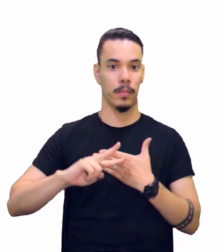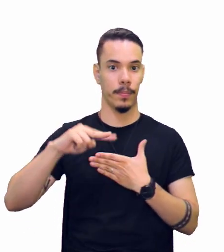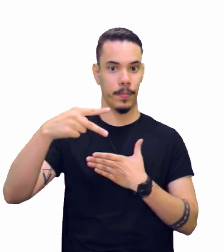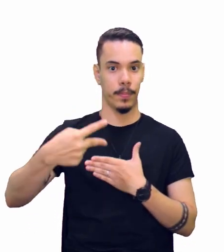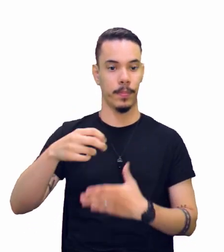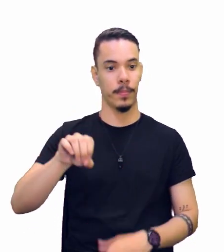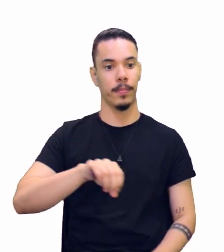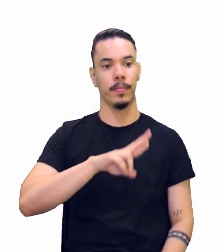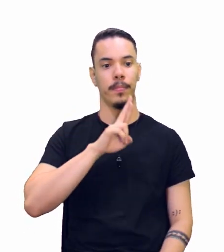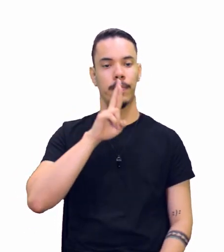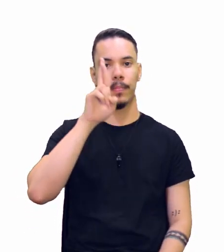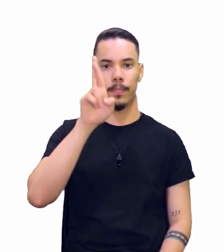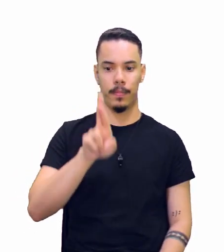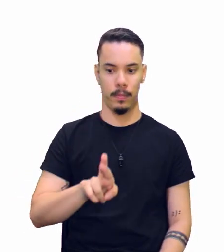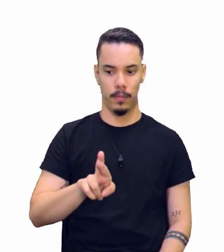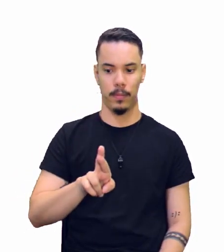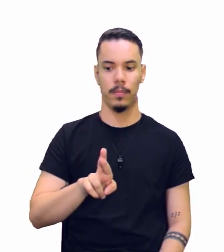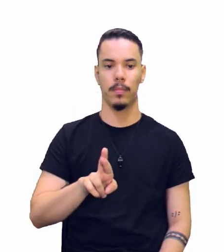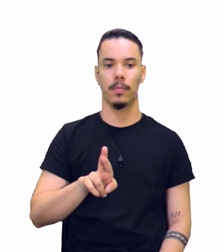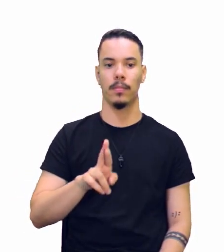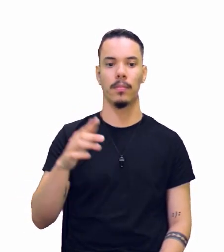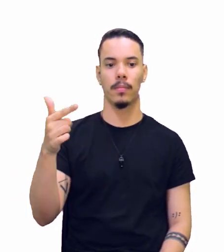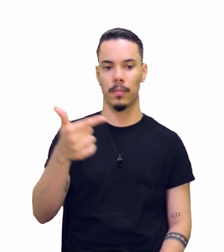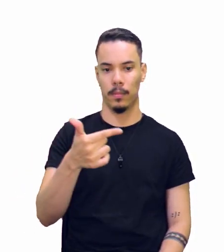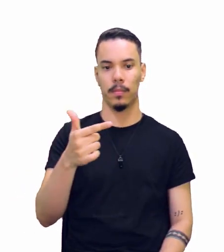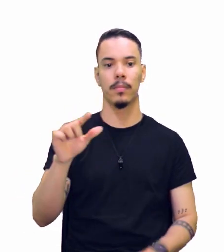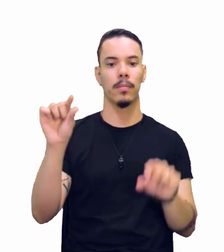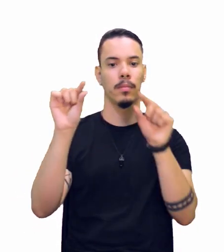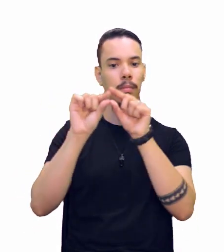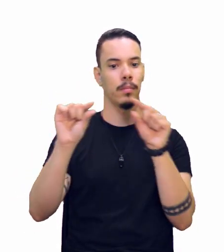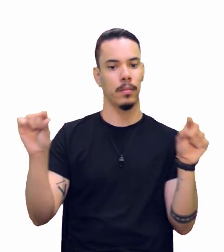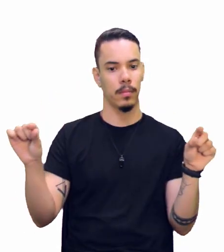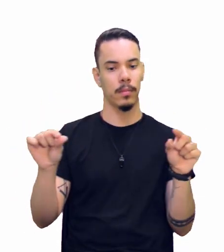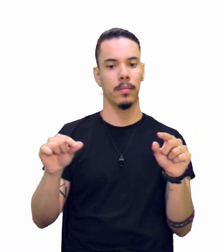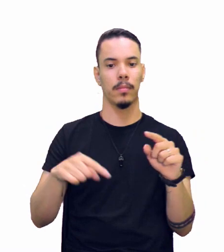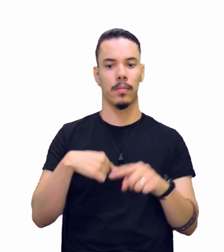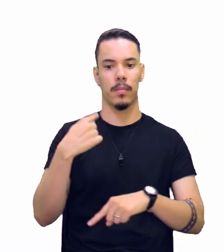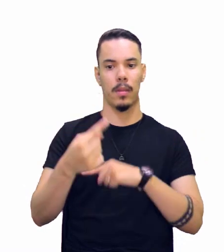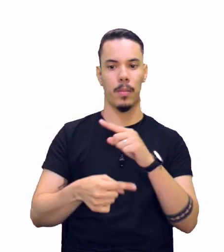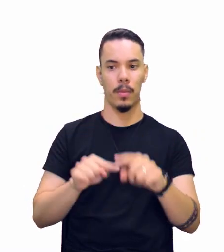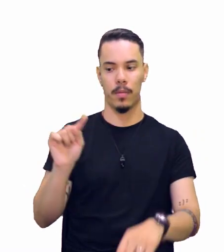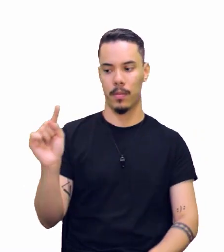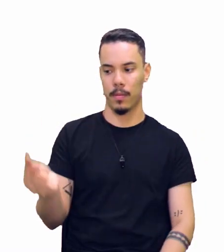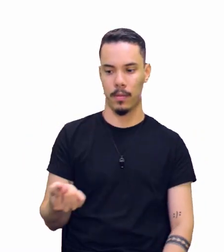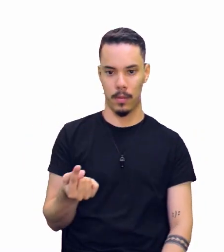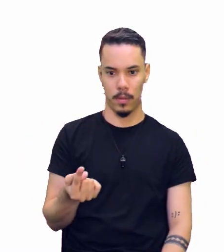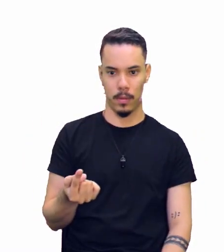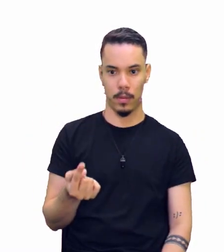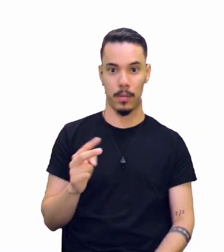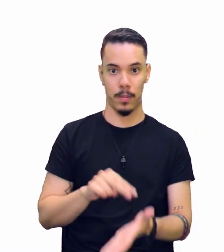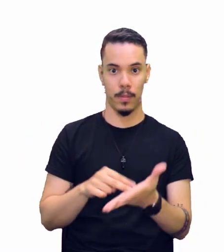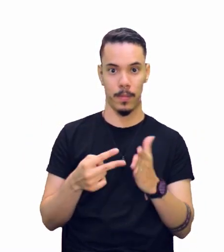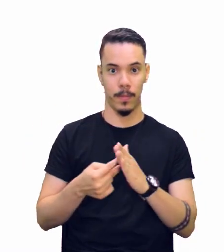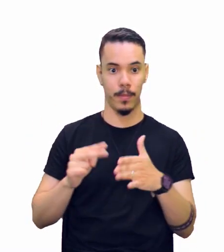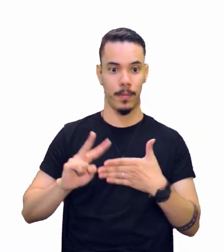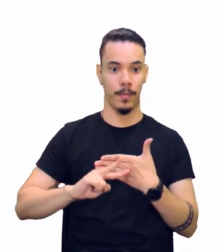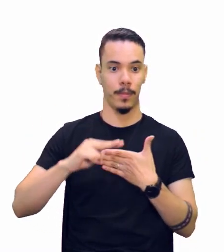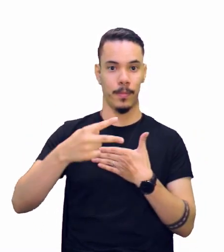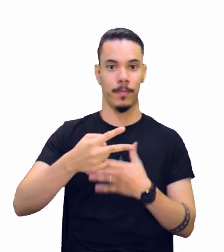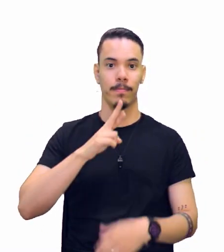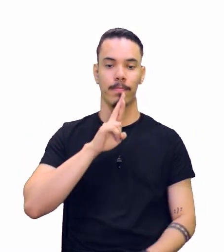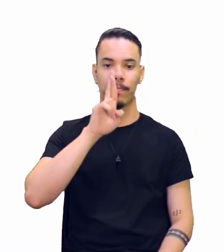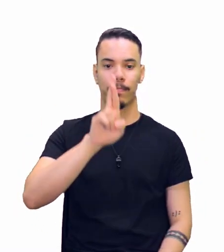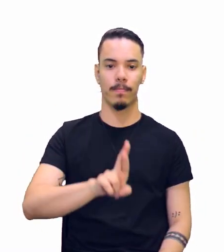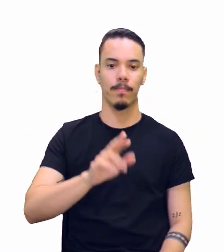ou resultados disso, que é a segunda frase após a vírgula, que é a consequência ou resultado